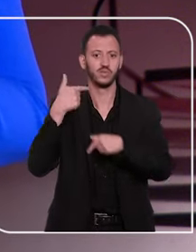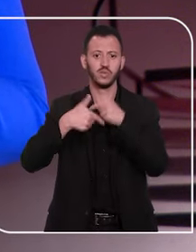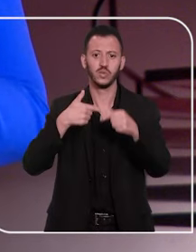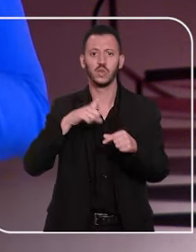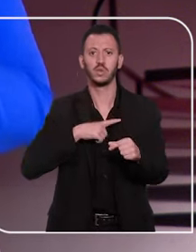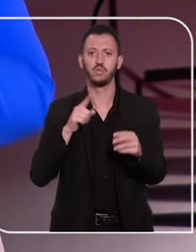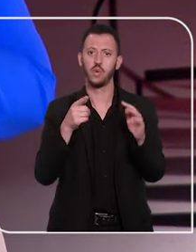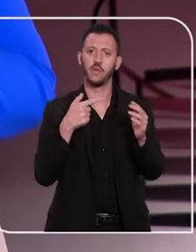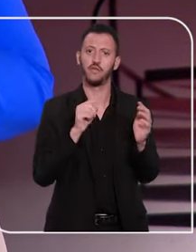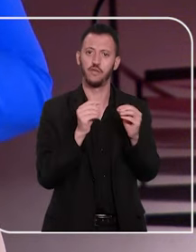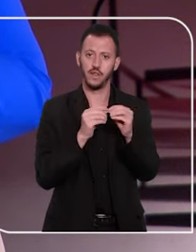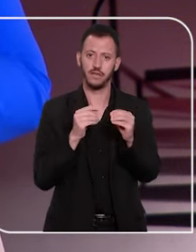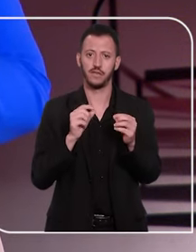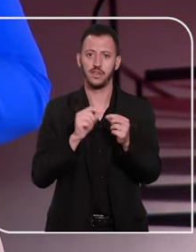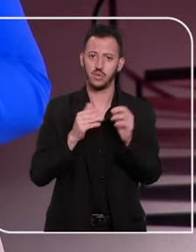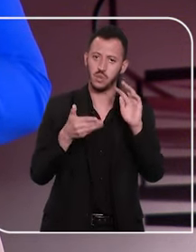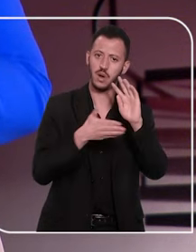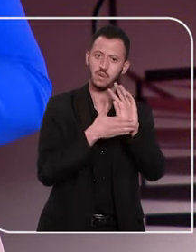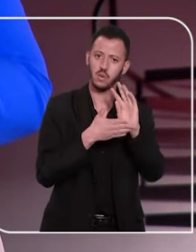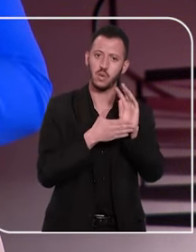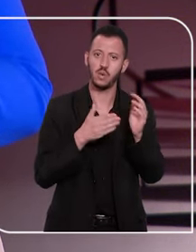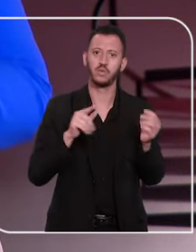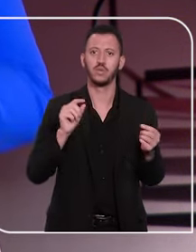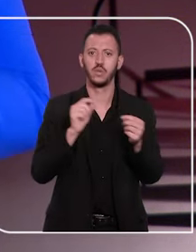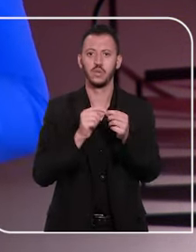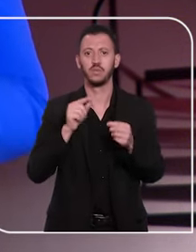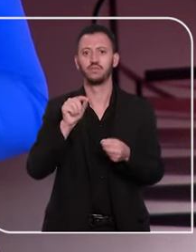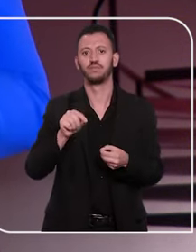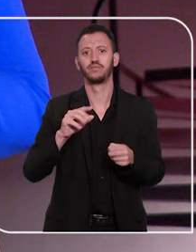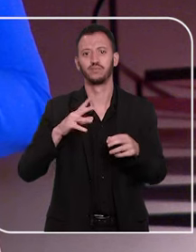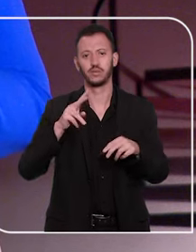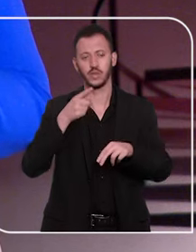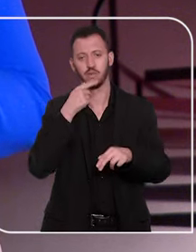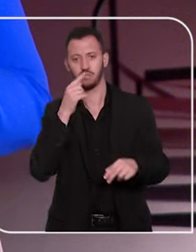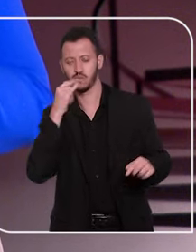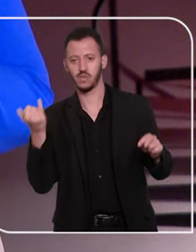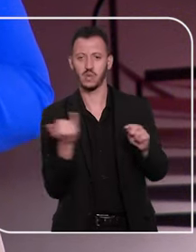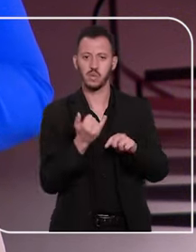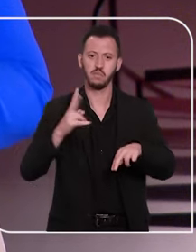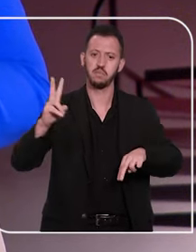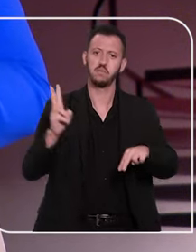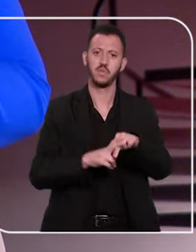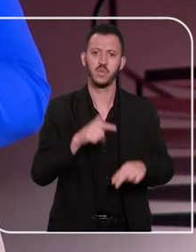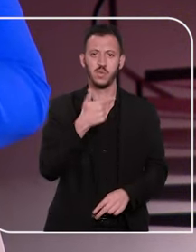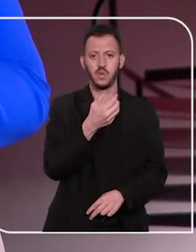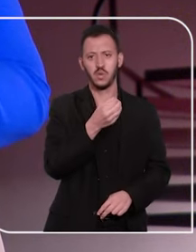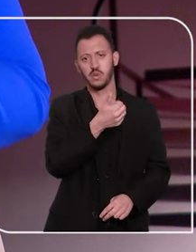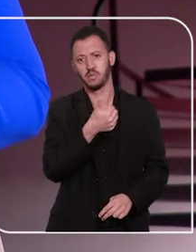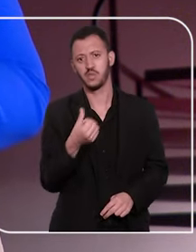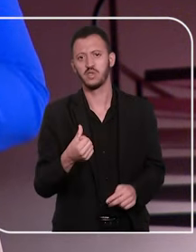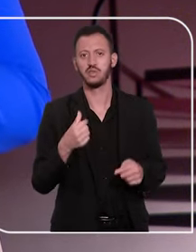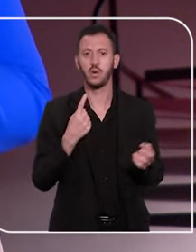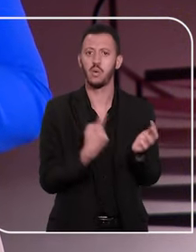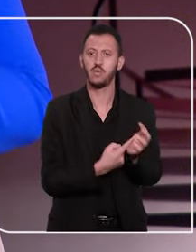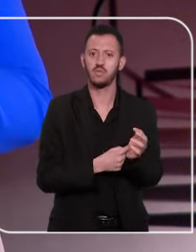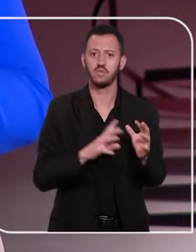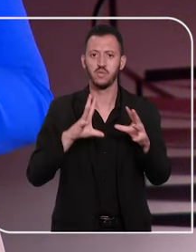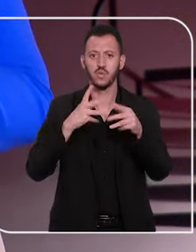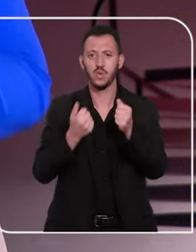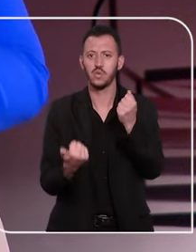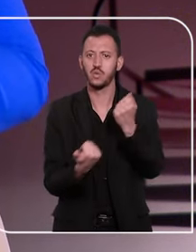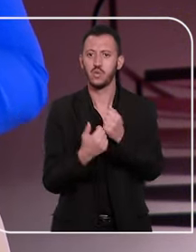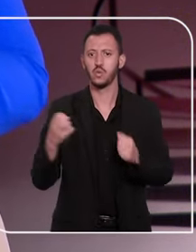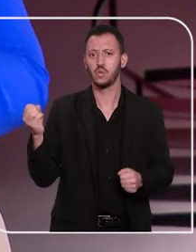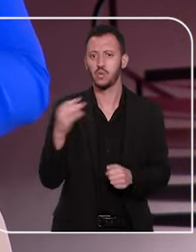sach celebrou acordo com o Ministério Público do Estado depois de ser denunciado e preso em 2016 o acordo deu